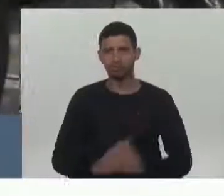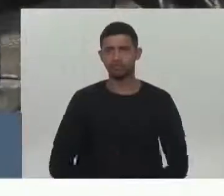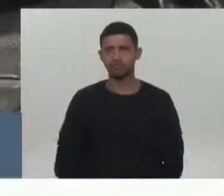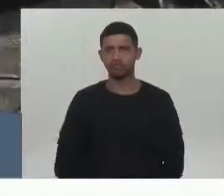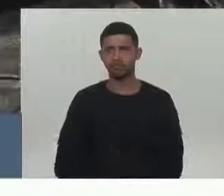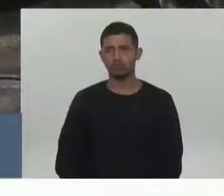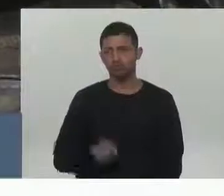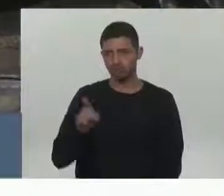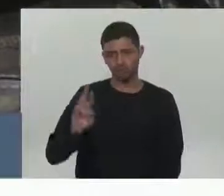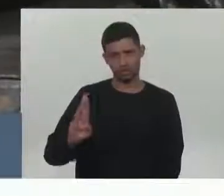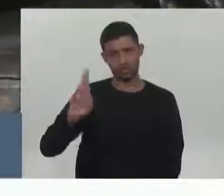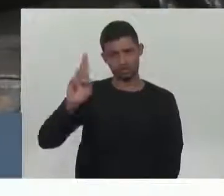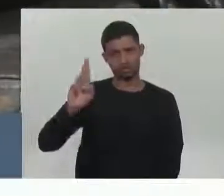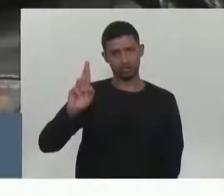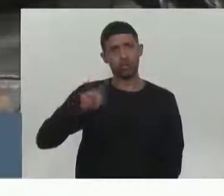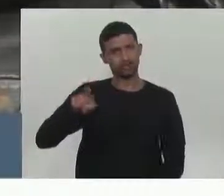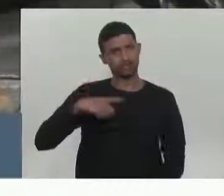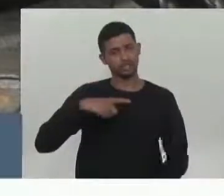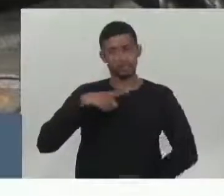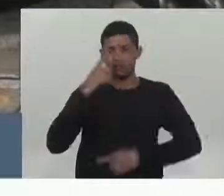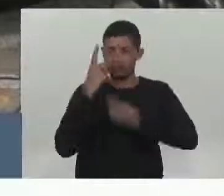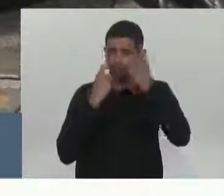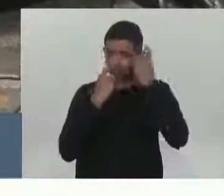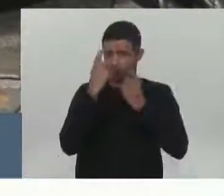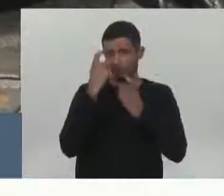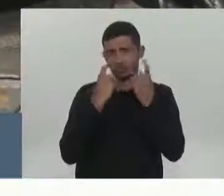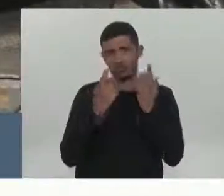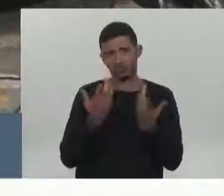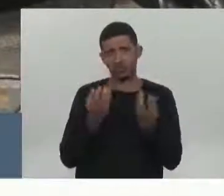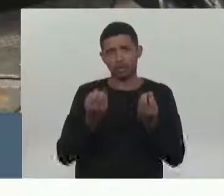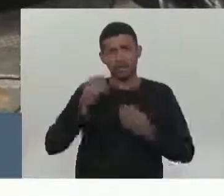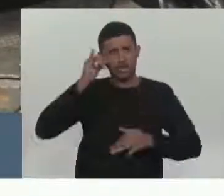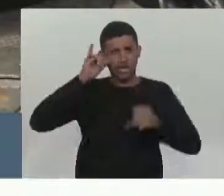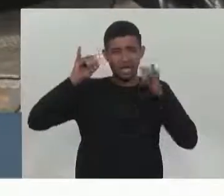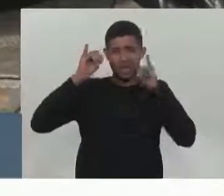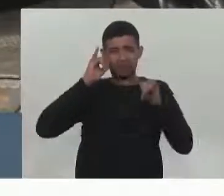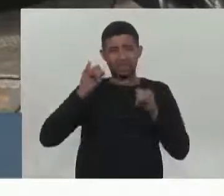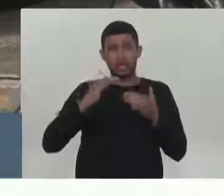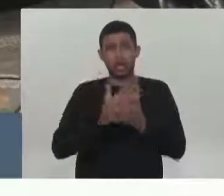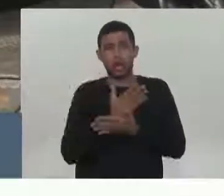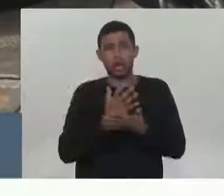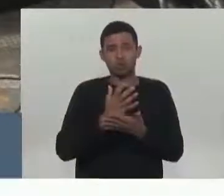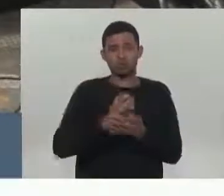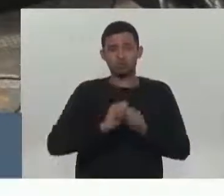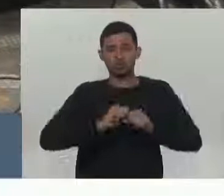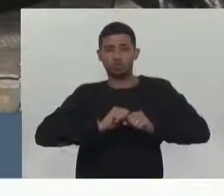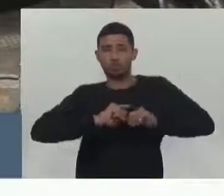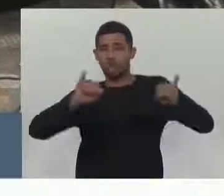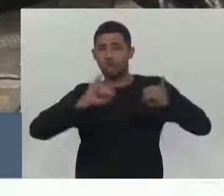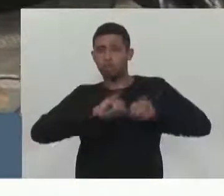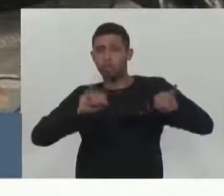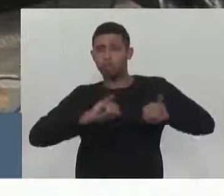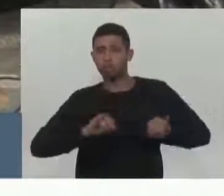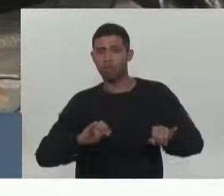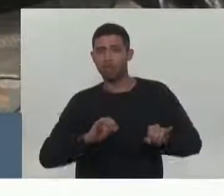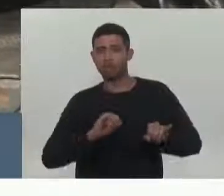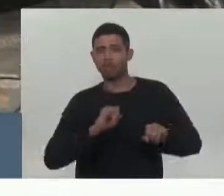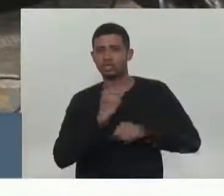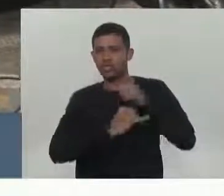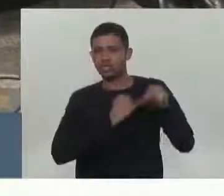líder do governo, Vossa Excelência tem uma preocupação em evitar que determinadas matérias amarrem ações do